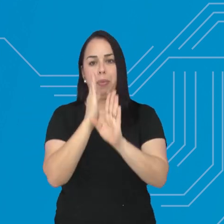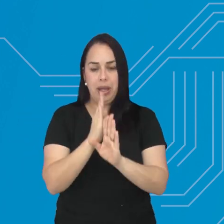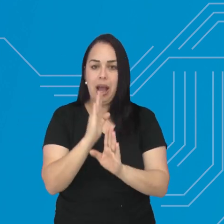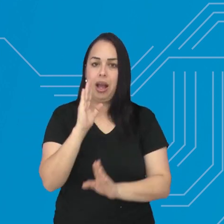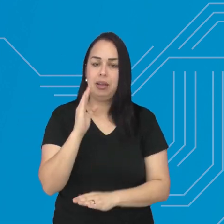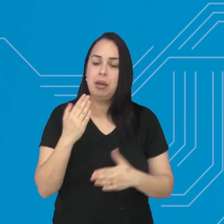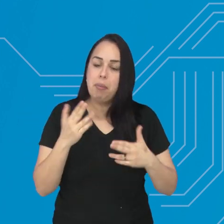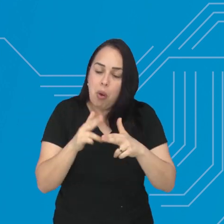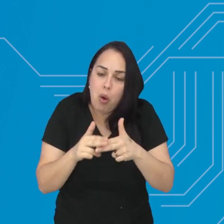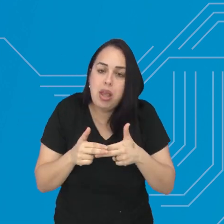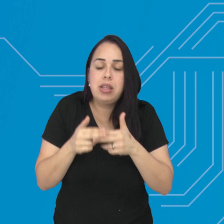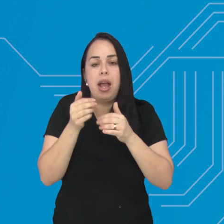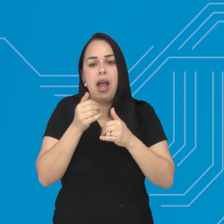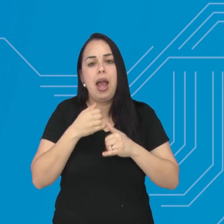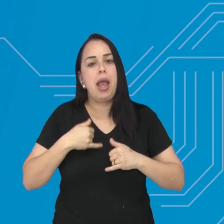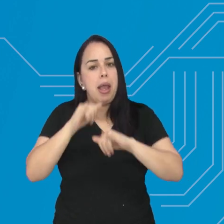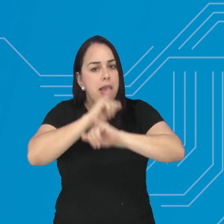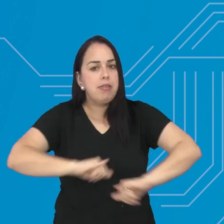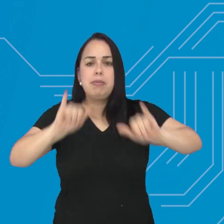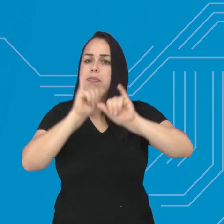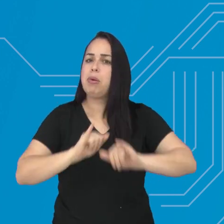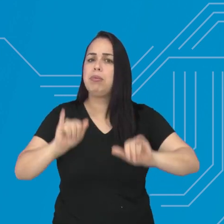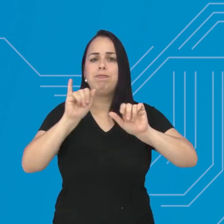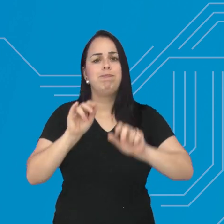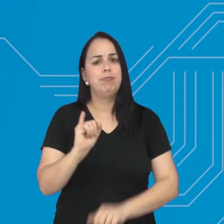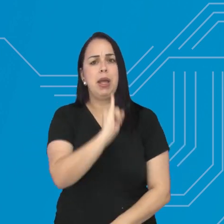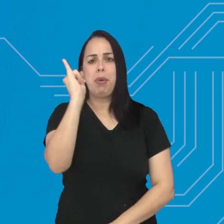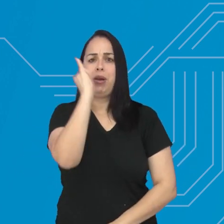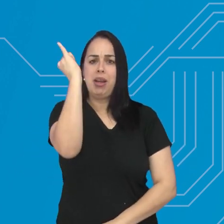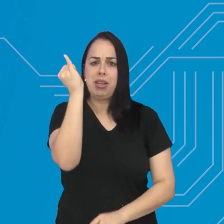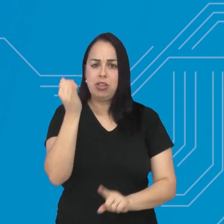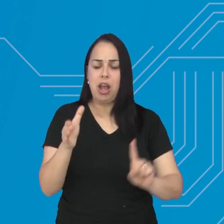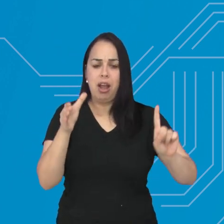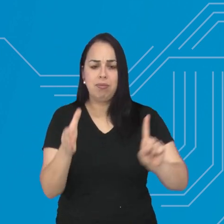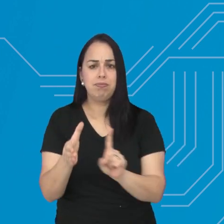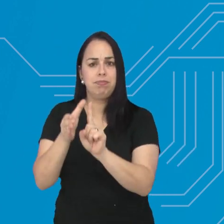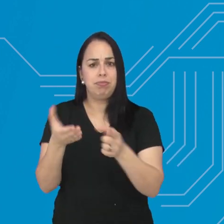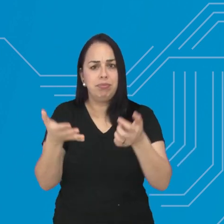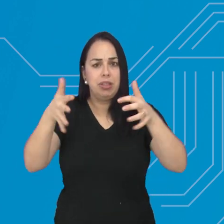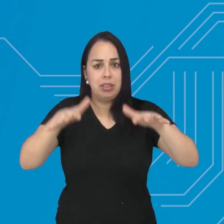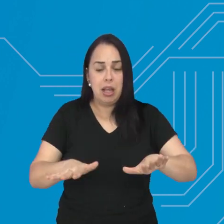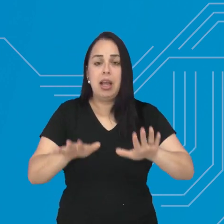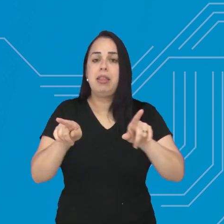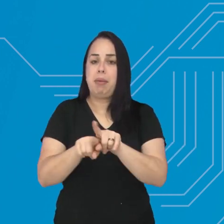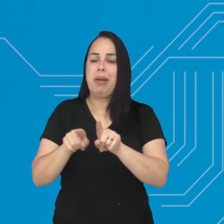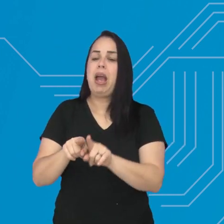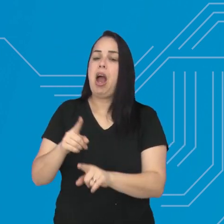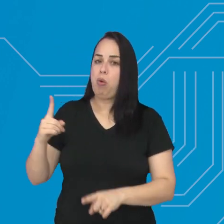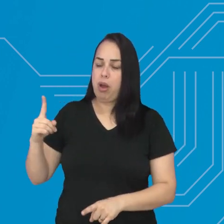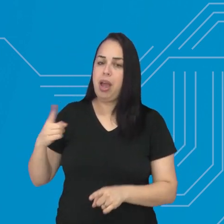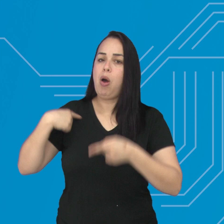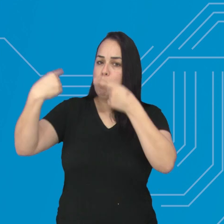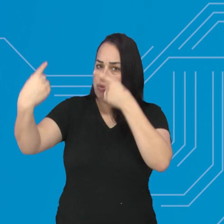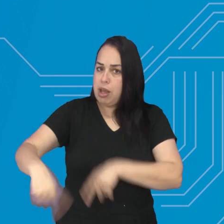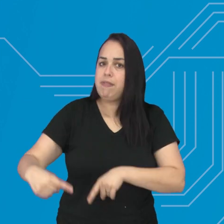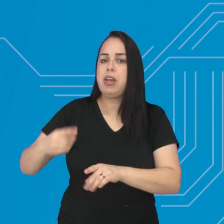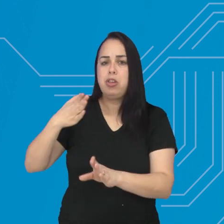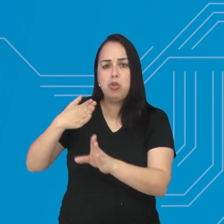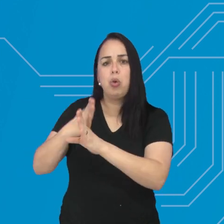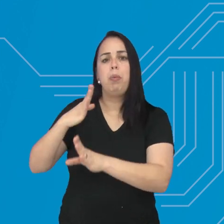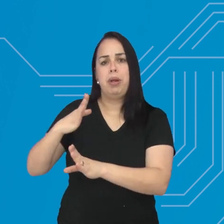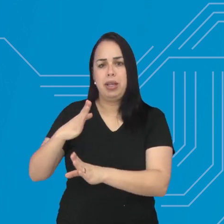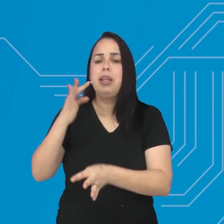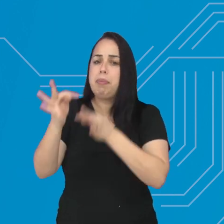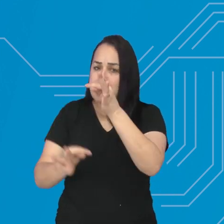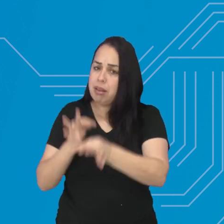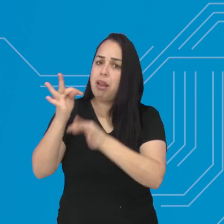transtorno. Essa realidade reforça a importância da inclusão, mas também expõe um desafio, a necessidade do diagnóstico precoce e